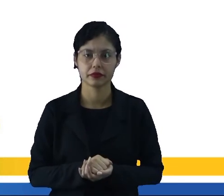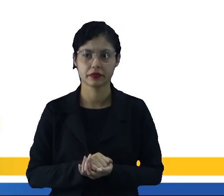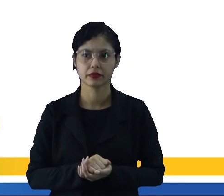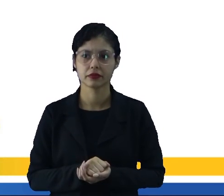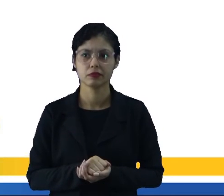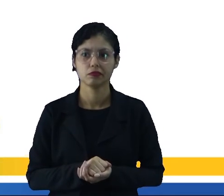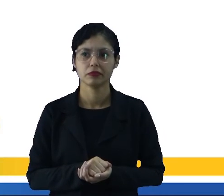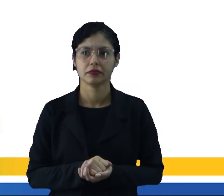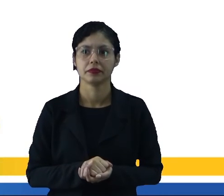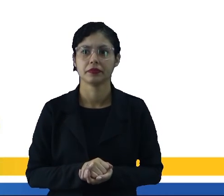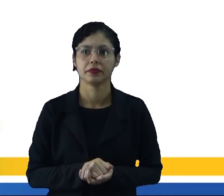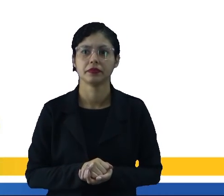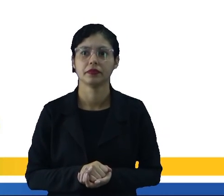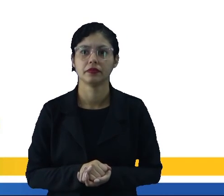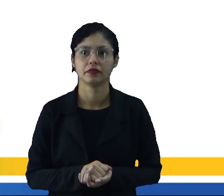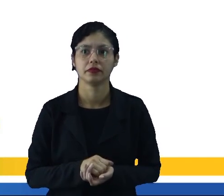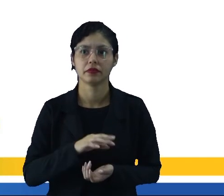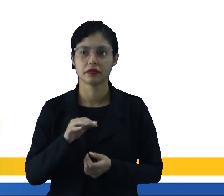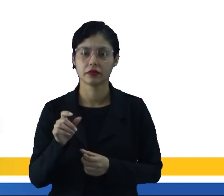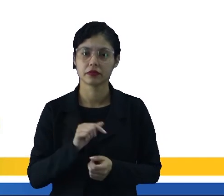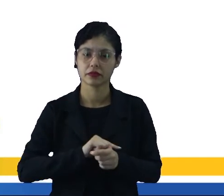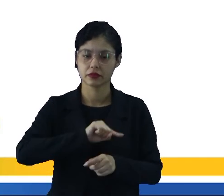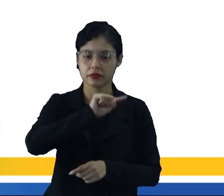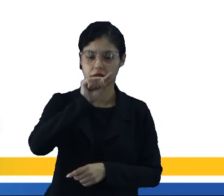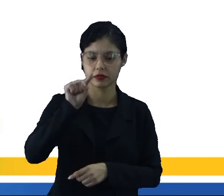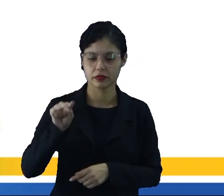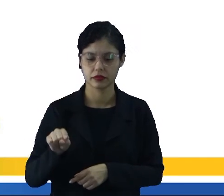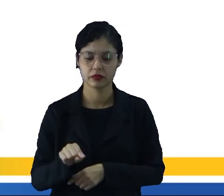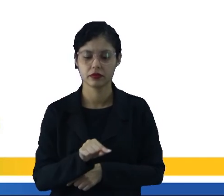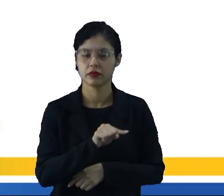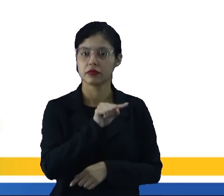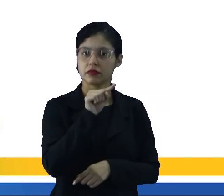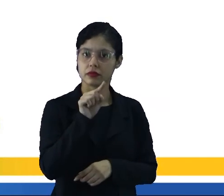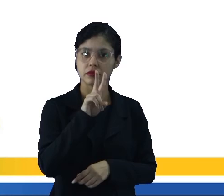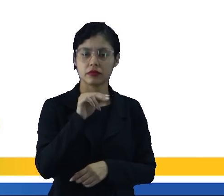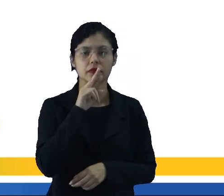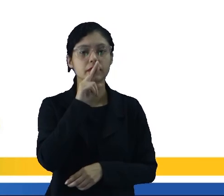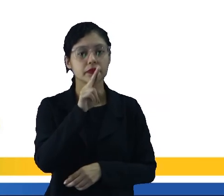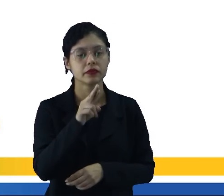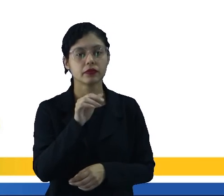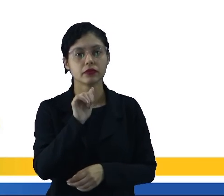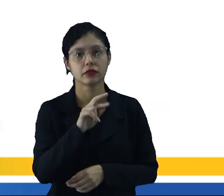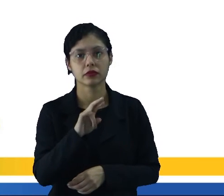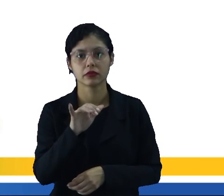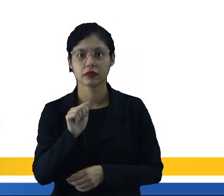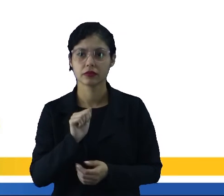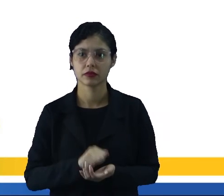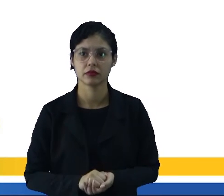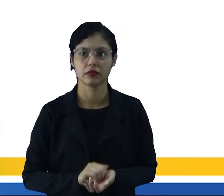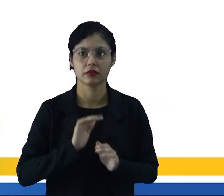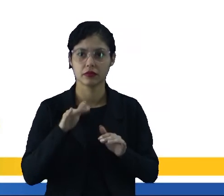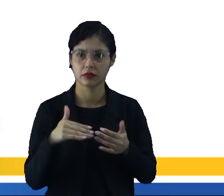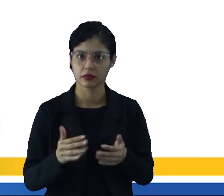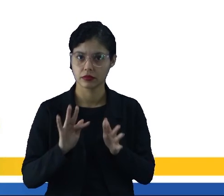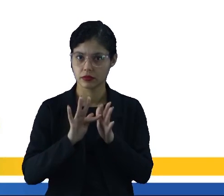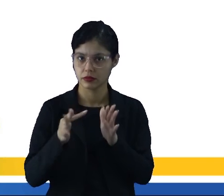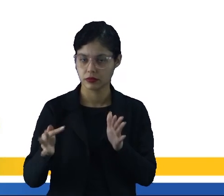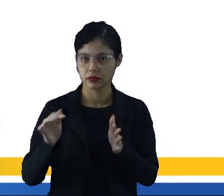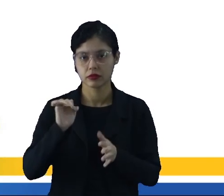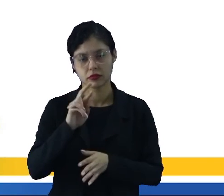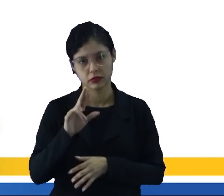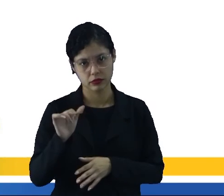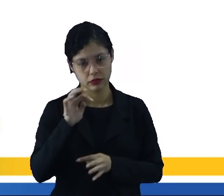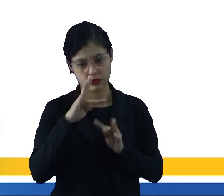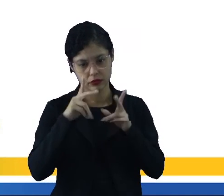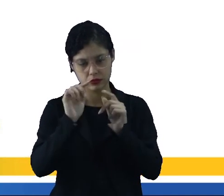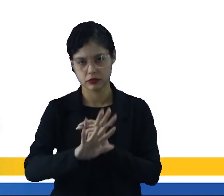esse plástico especial vai dar o contorno se vai dar o contorno a gente vai calcular a área Qual é a fórmula da área